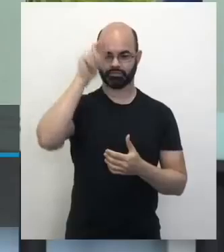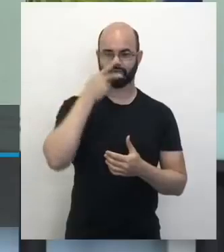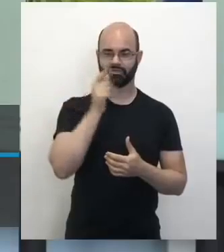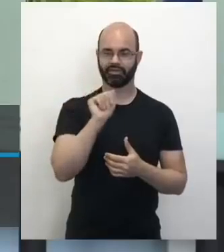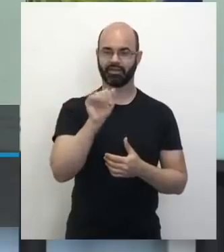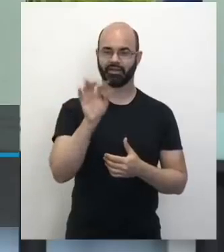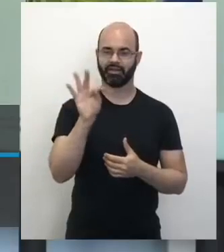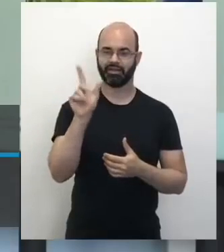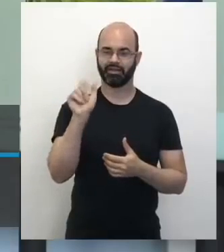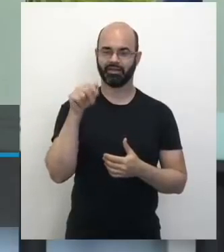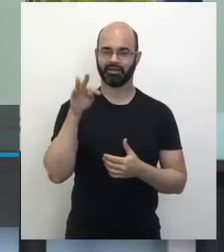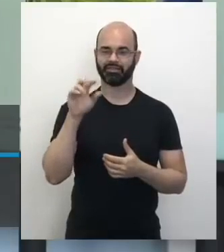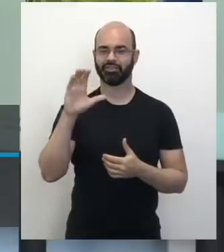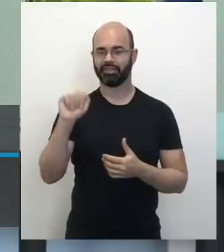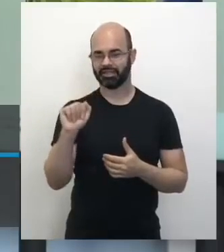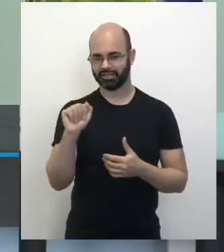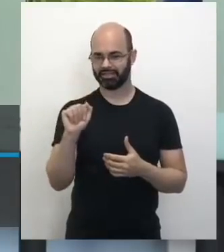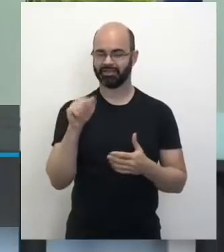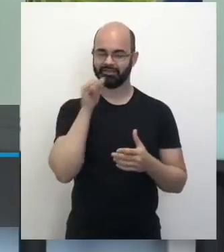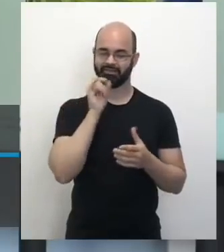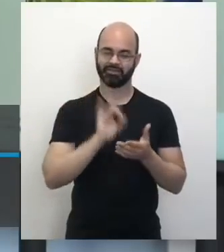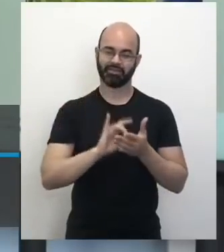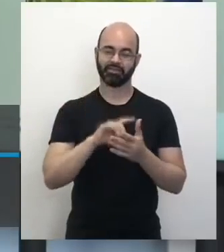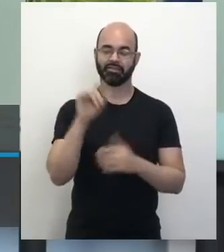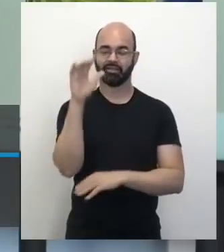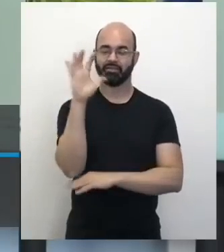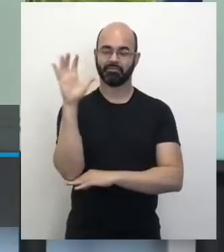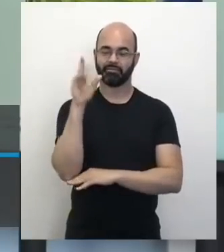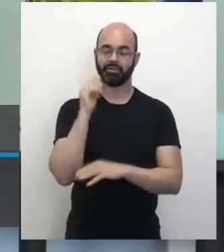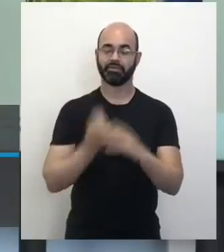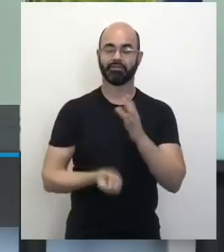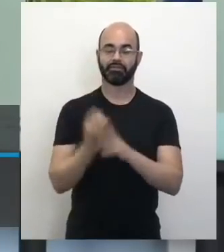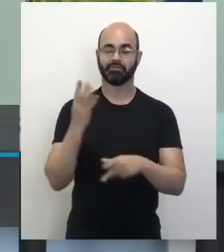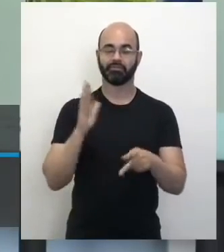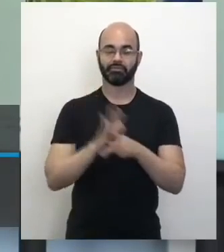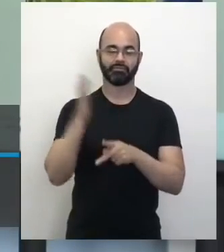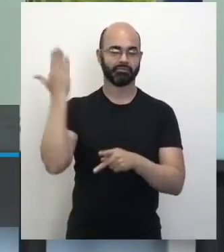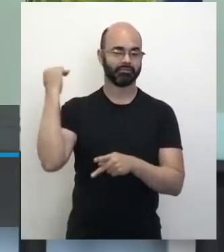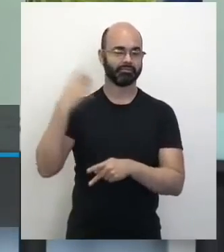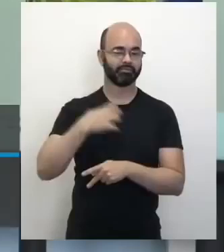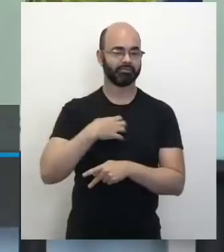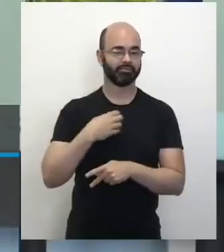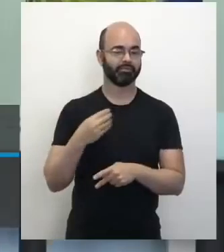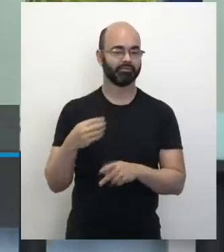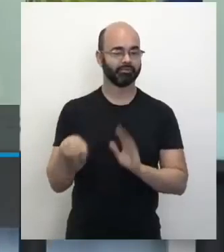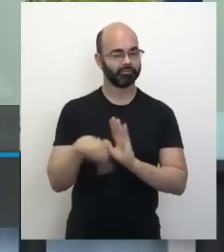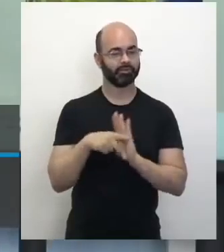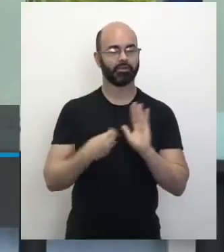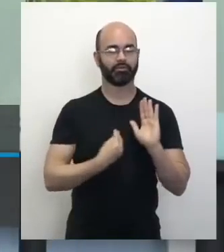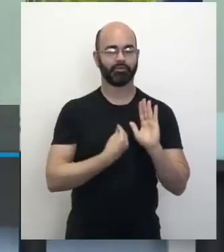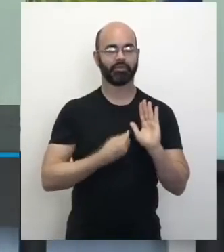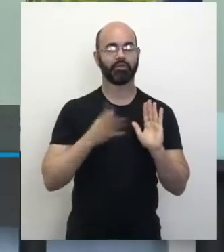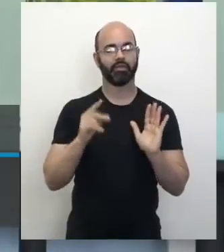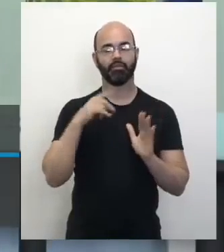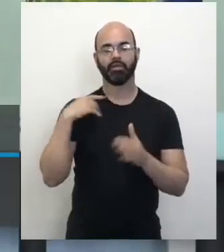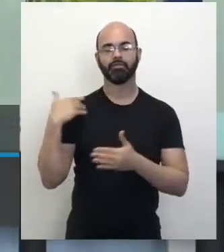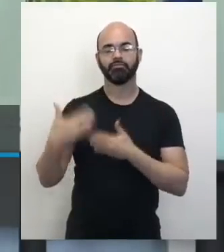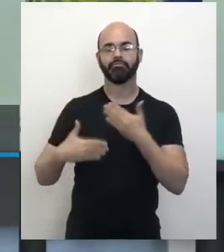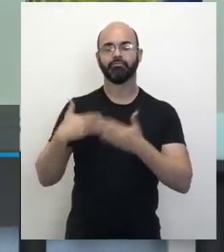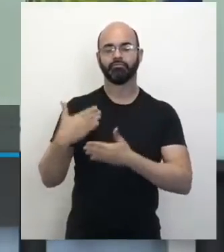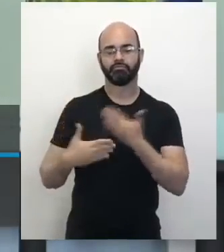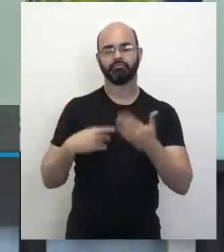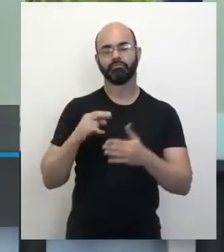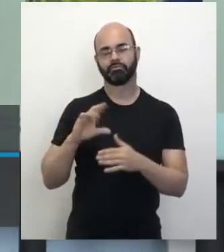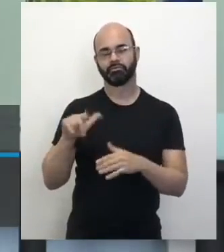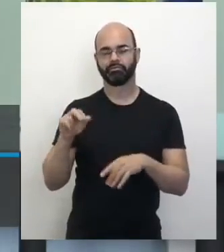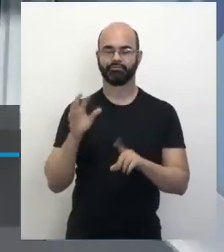faz com que eles consigam viver, né, como seus ancestrais viviam. Logicamente, tem a interferência da modernidade em